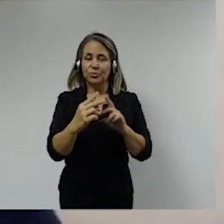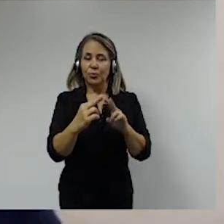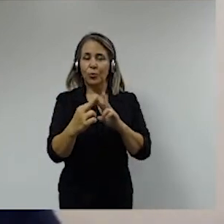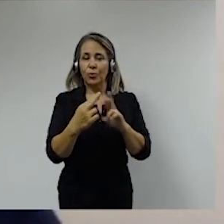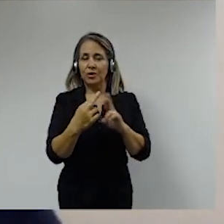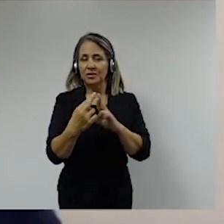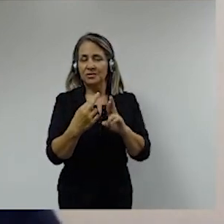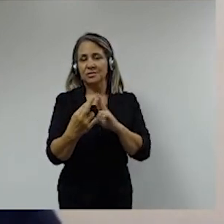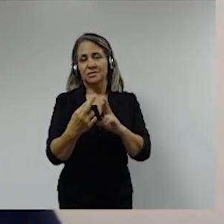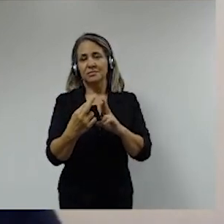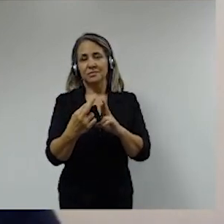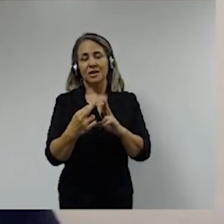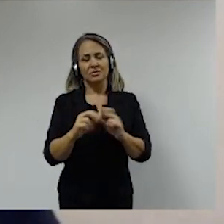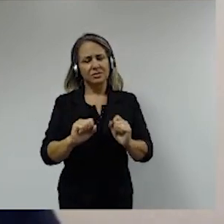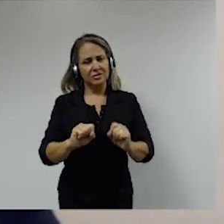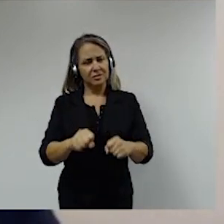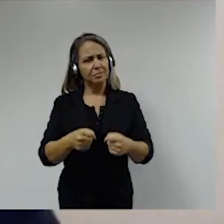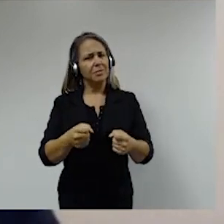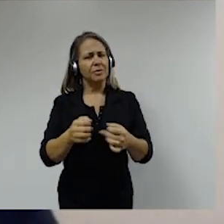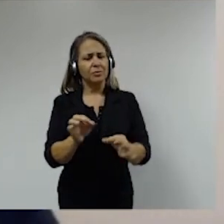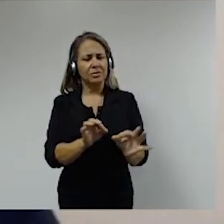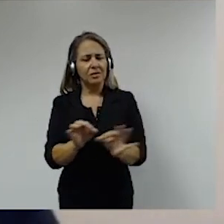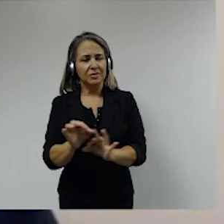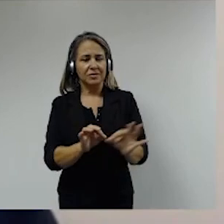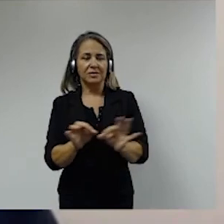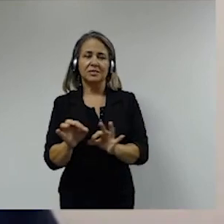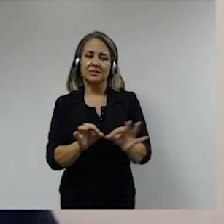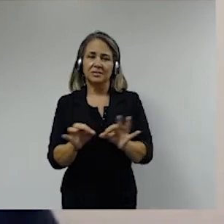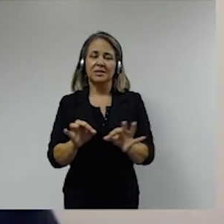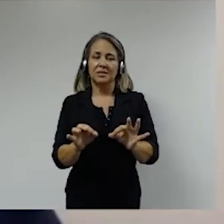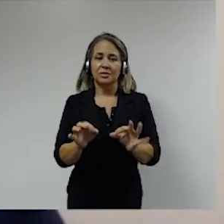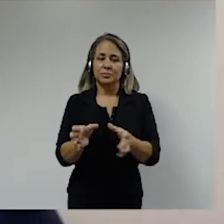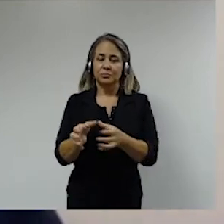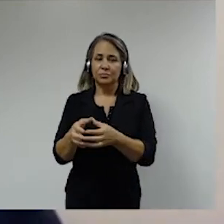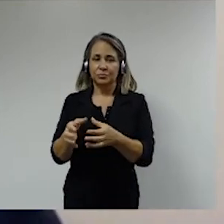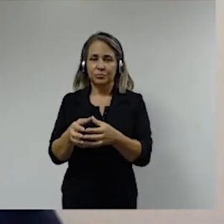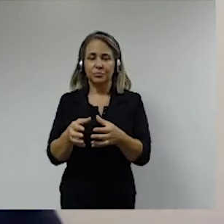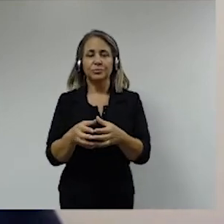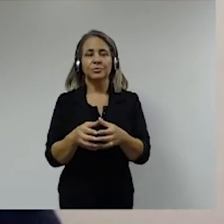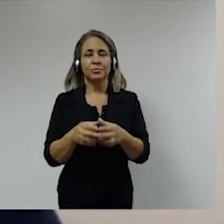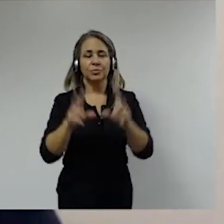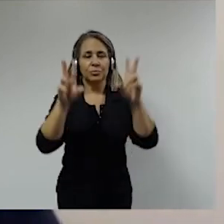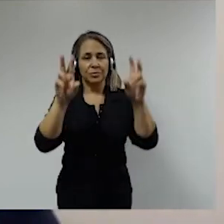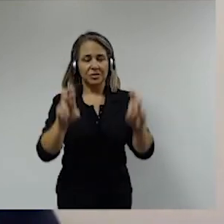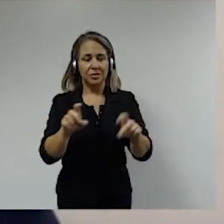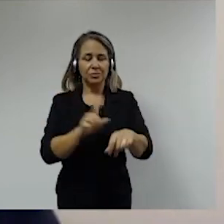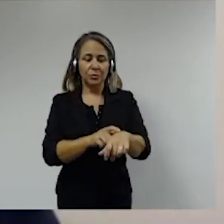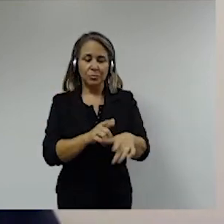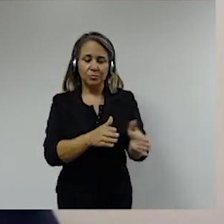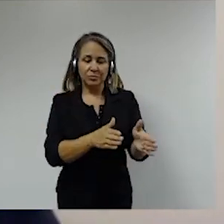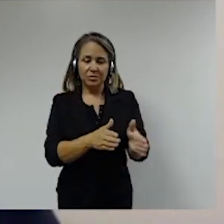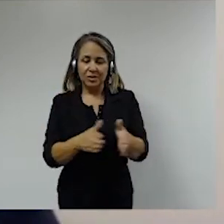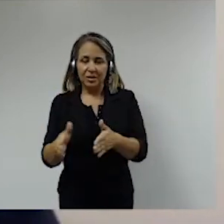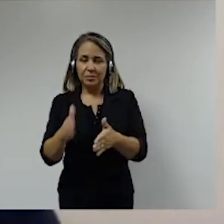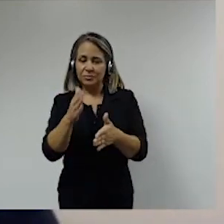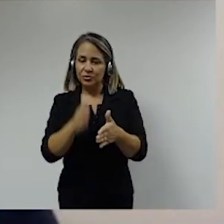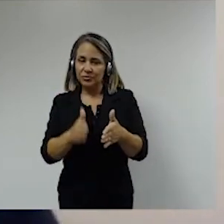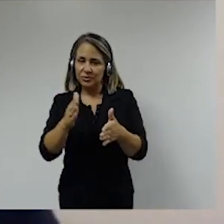foi extremamente empenhada na organização desse nosso painel, disciplinando o tempo,